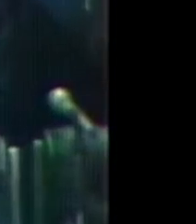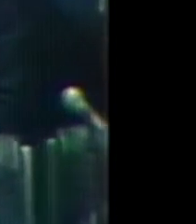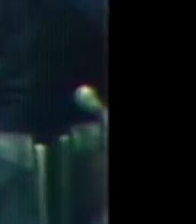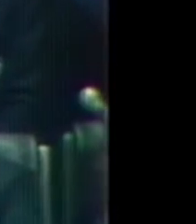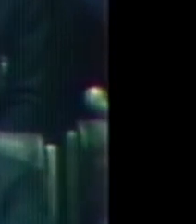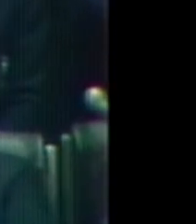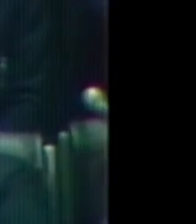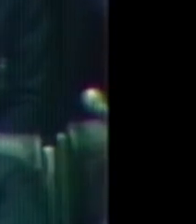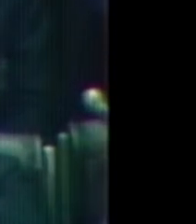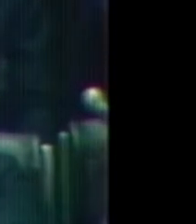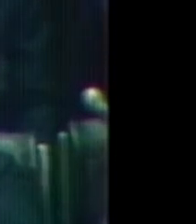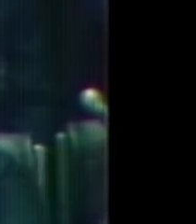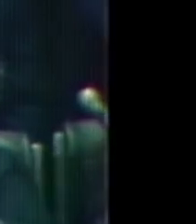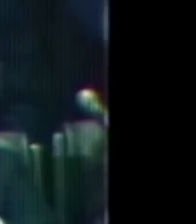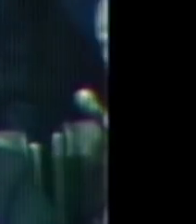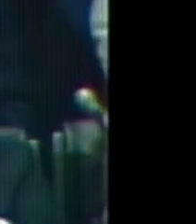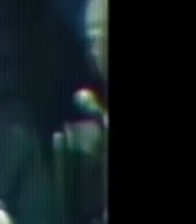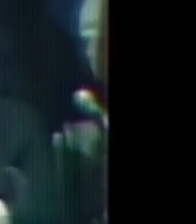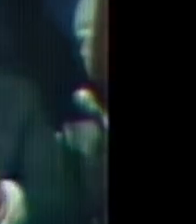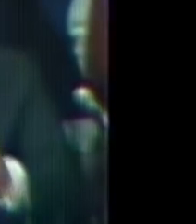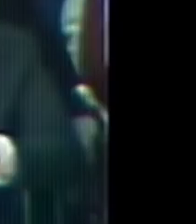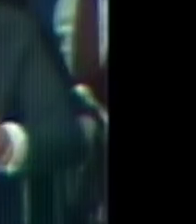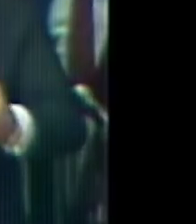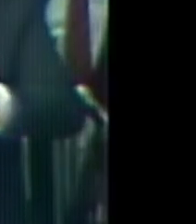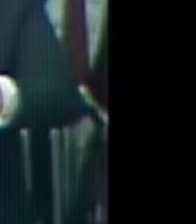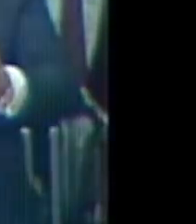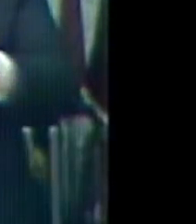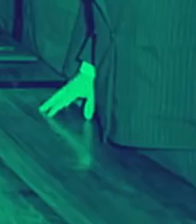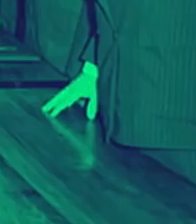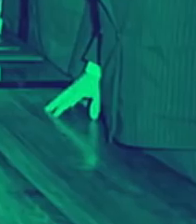o documento da liberdade.